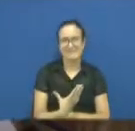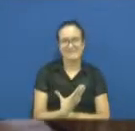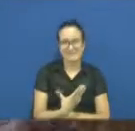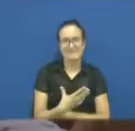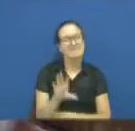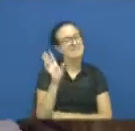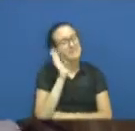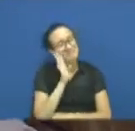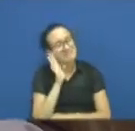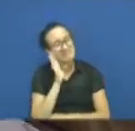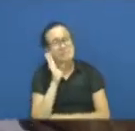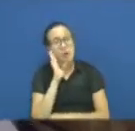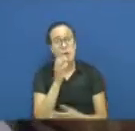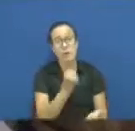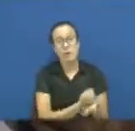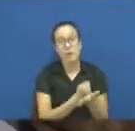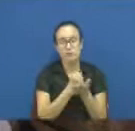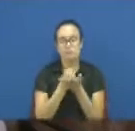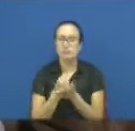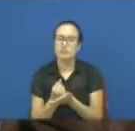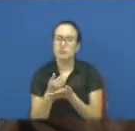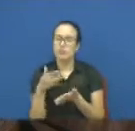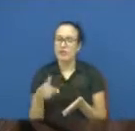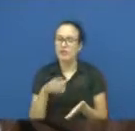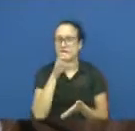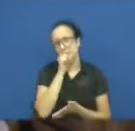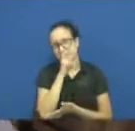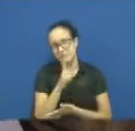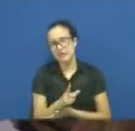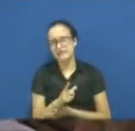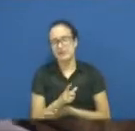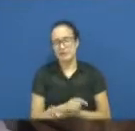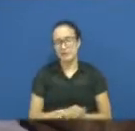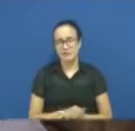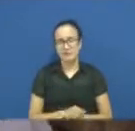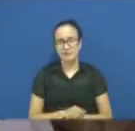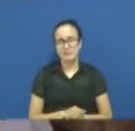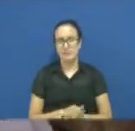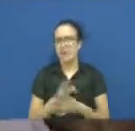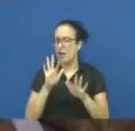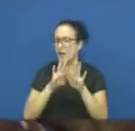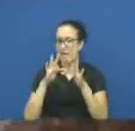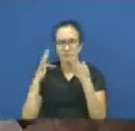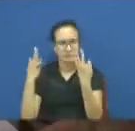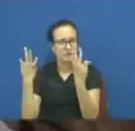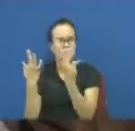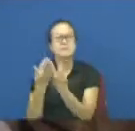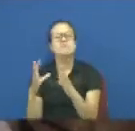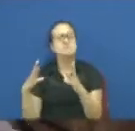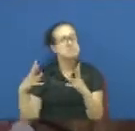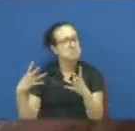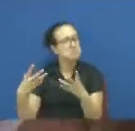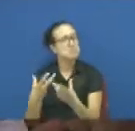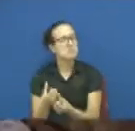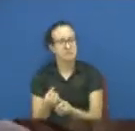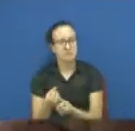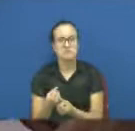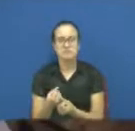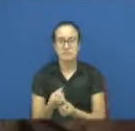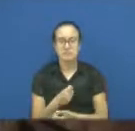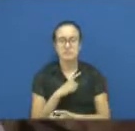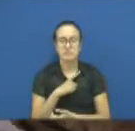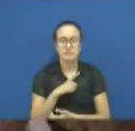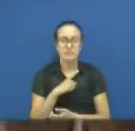que fizeram e ainda fazem em nossa cidade. A família Soares, ela tem e